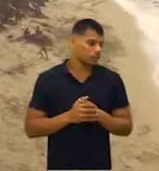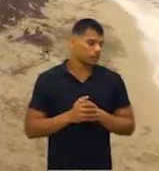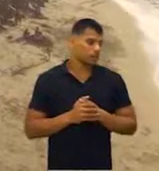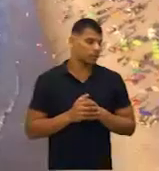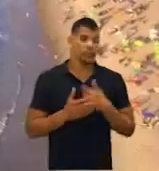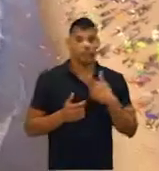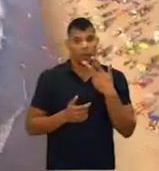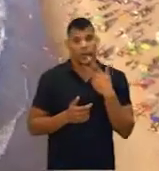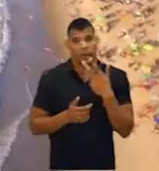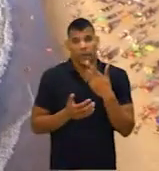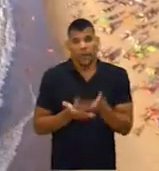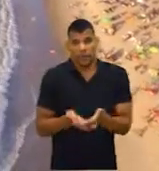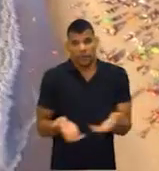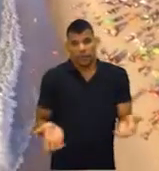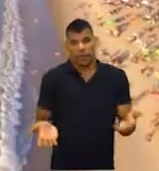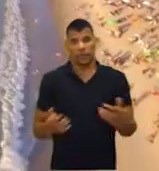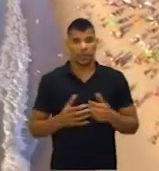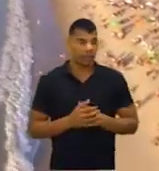beleza.